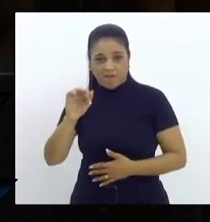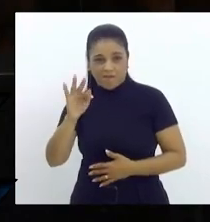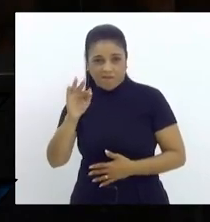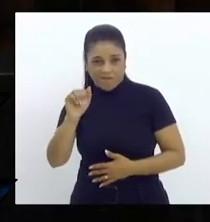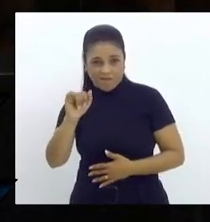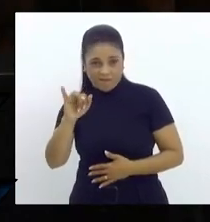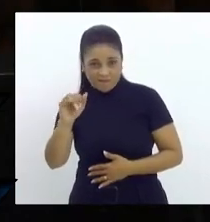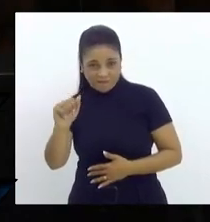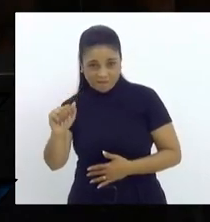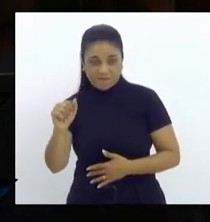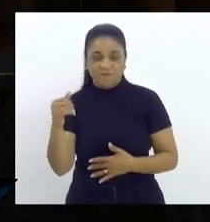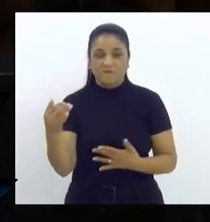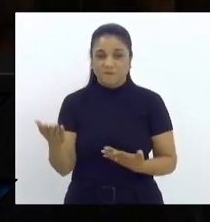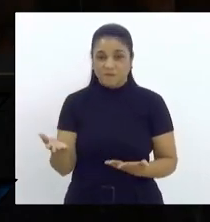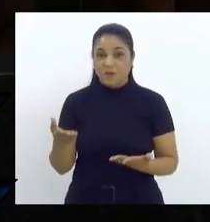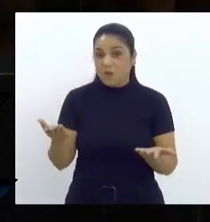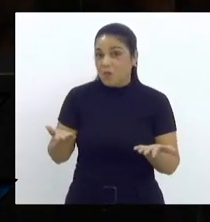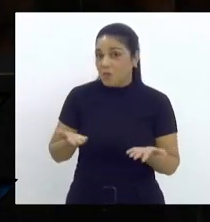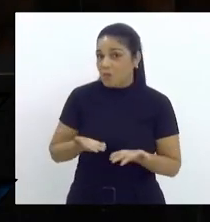hoje